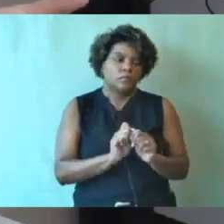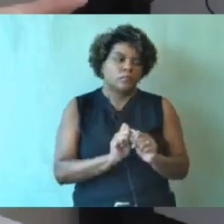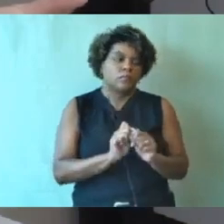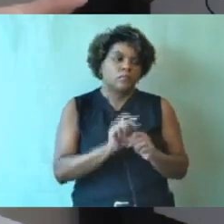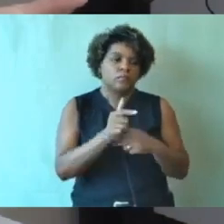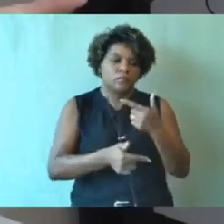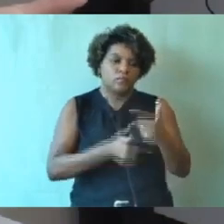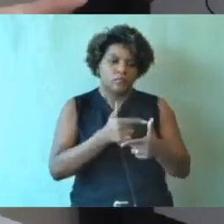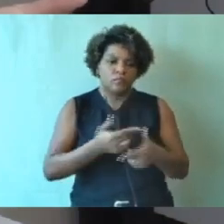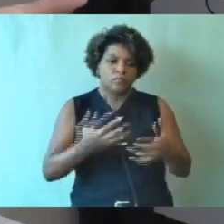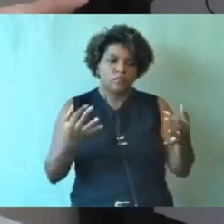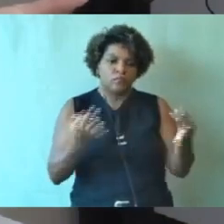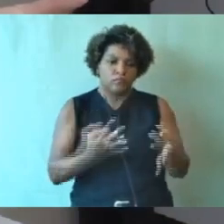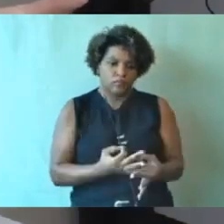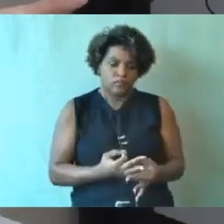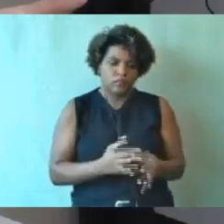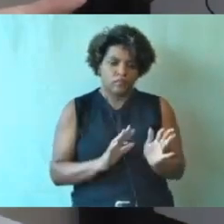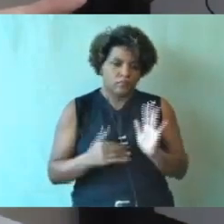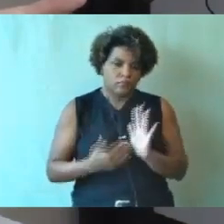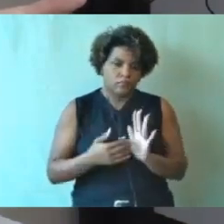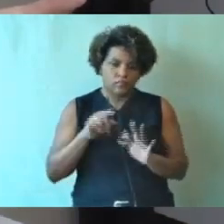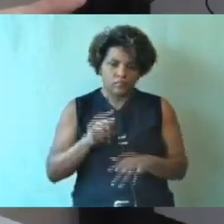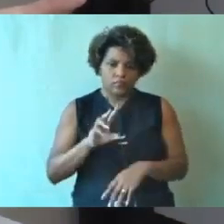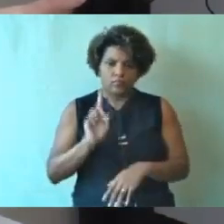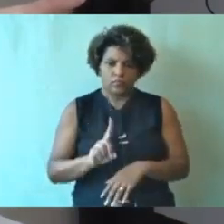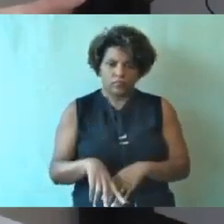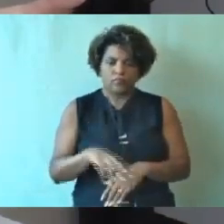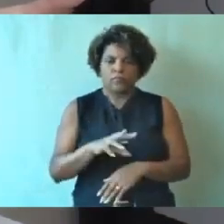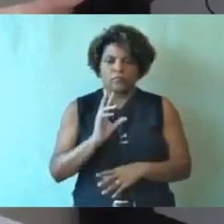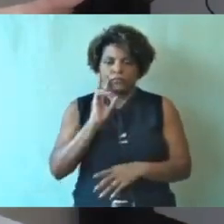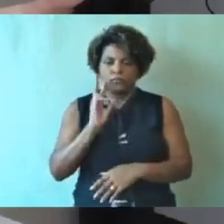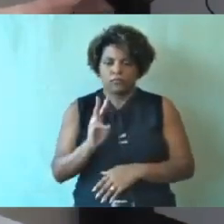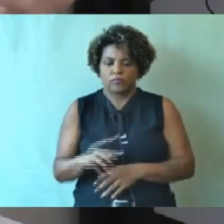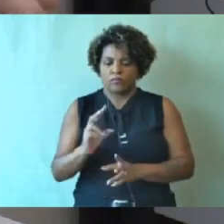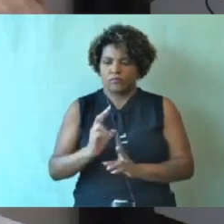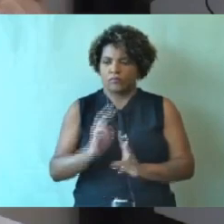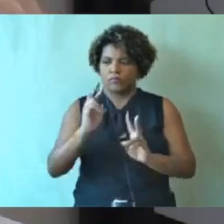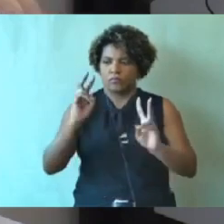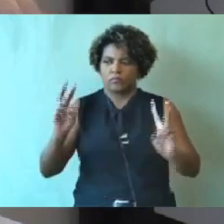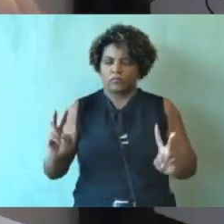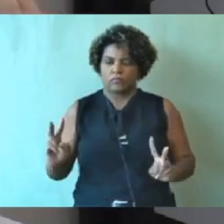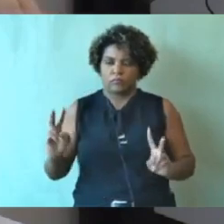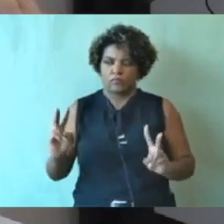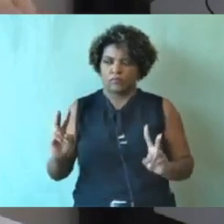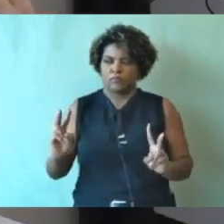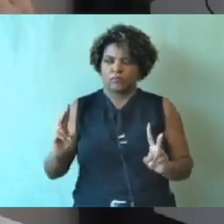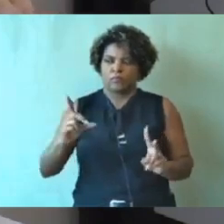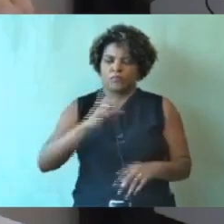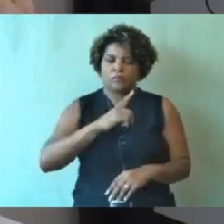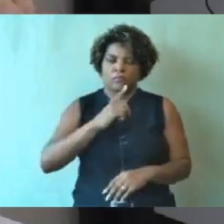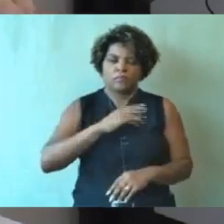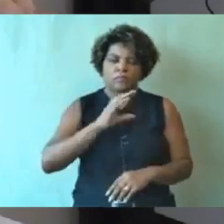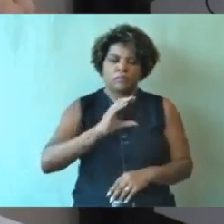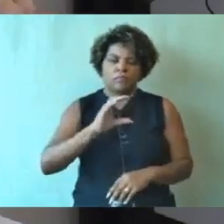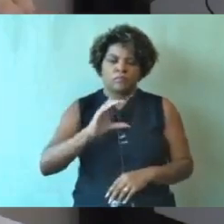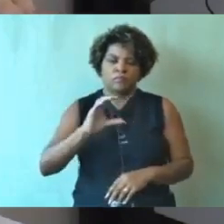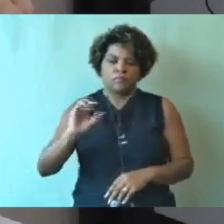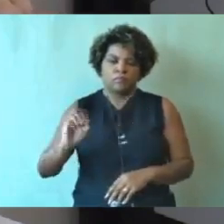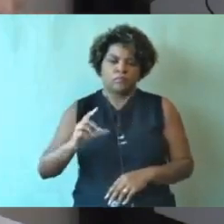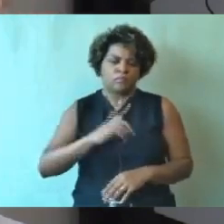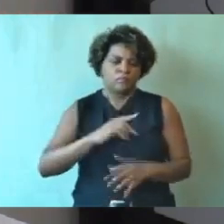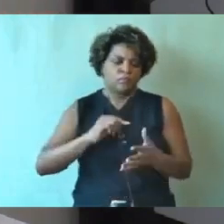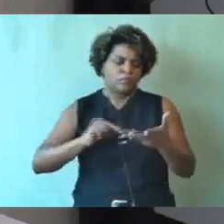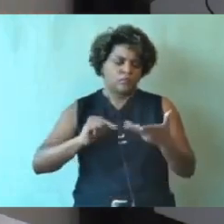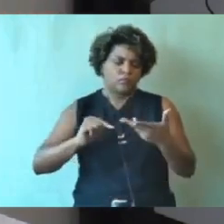tudo monitorado, até assim, online, tá certo? Tem um controle CCO, tem uma série de equipamentos